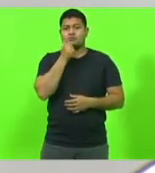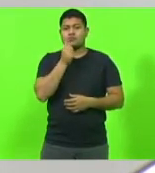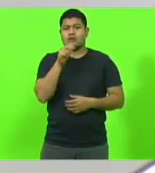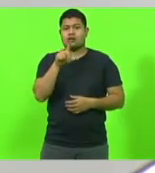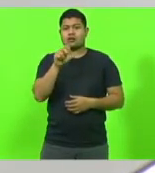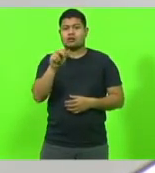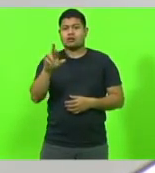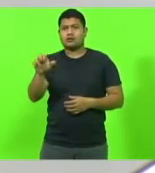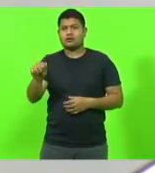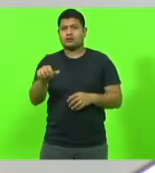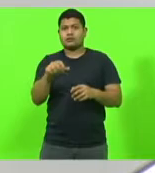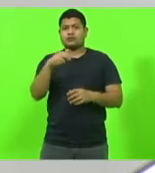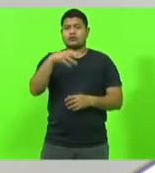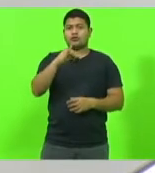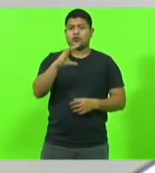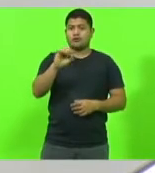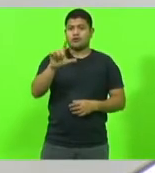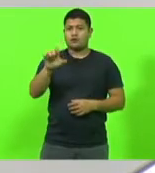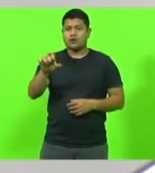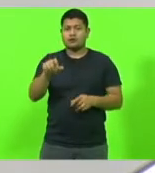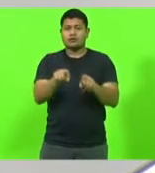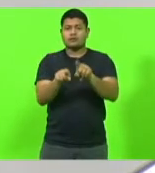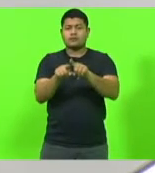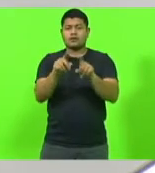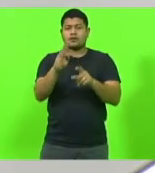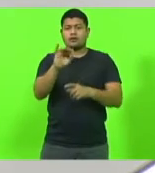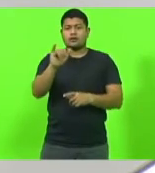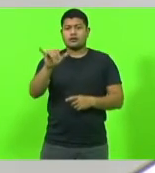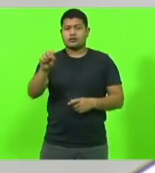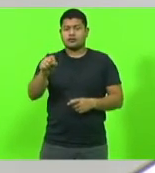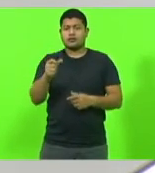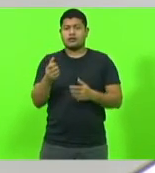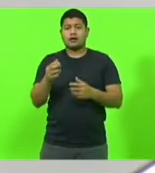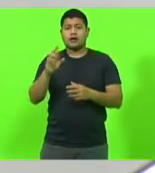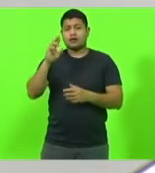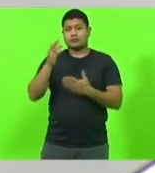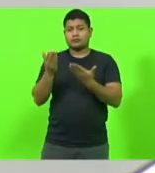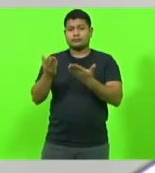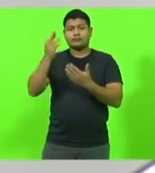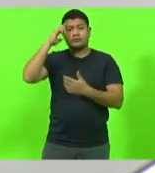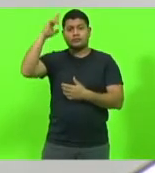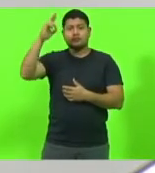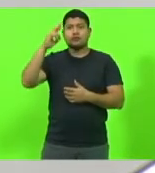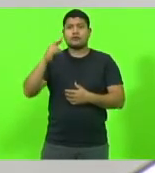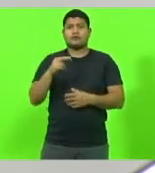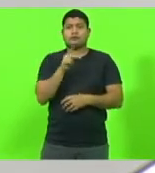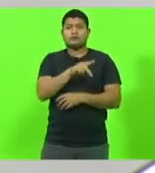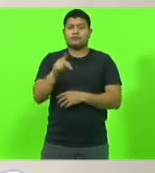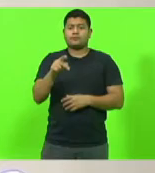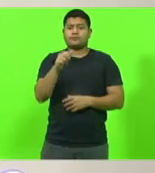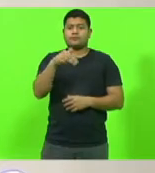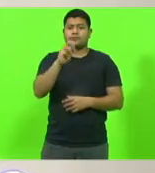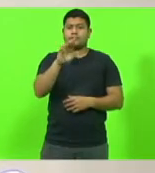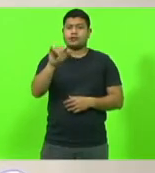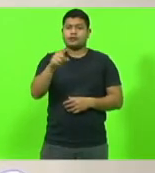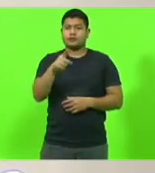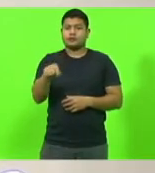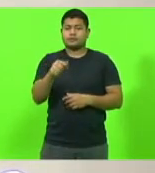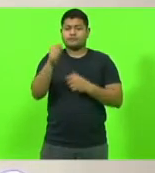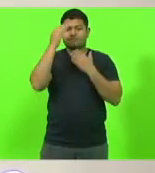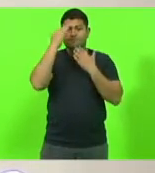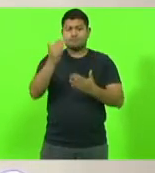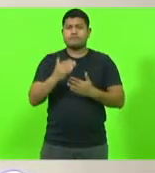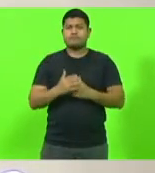alunas orientadas pela professora Marisa Kelly. Um abraço, muito obrigada. Deputada,